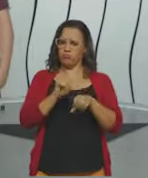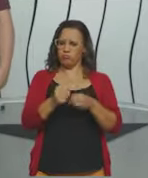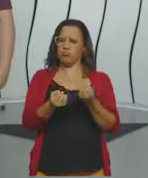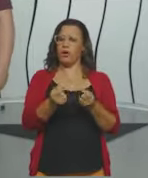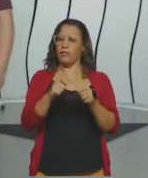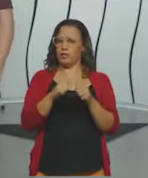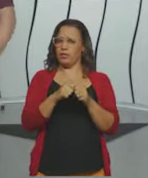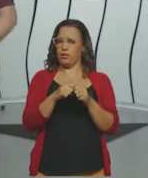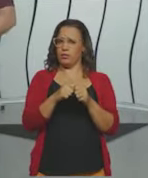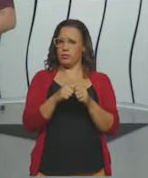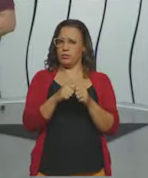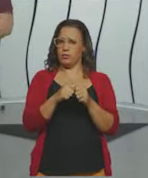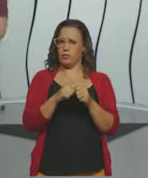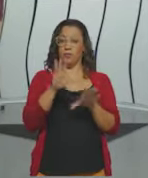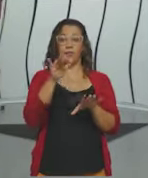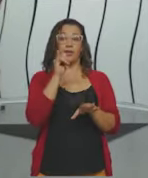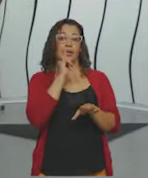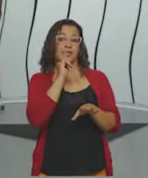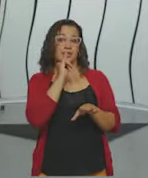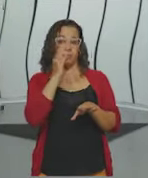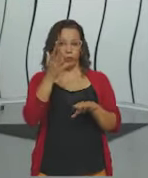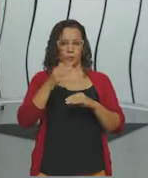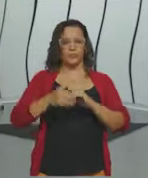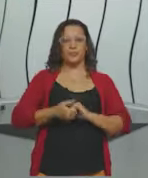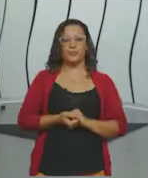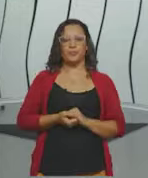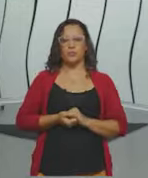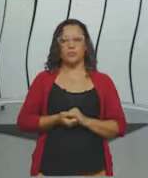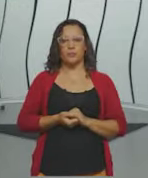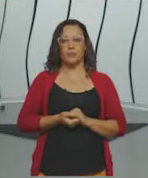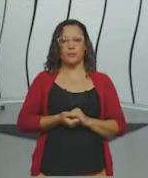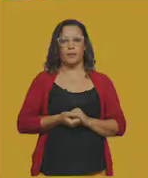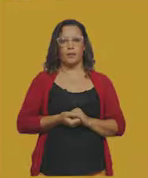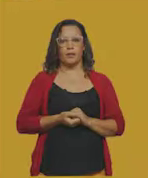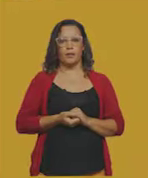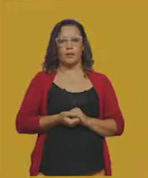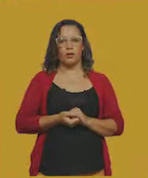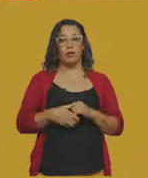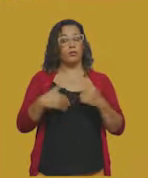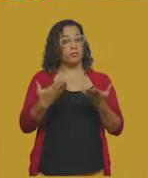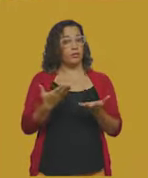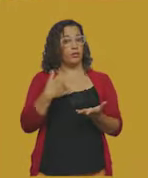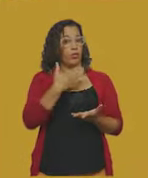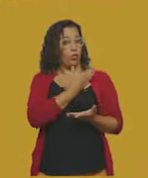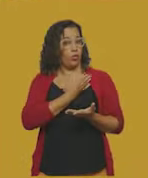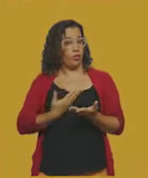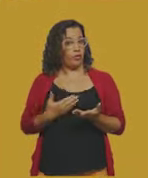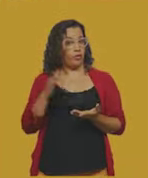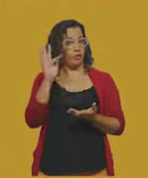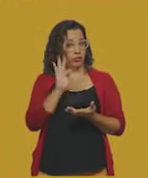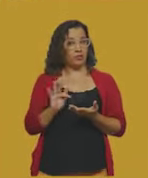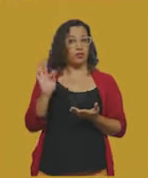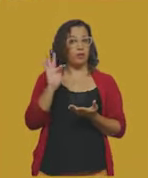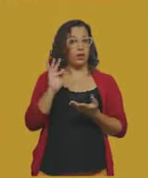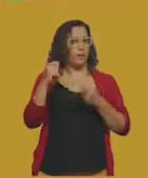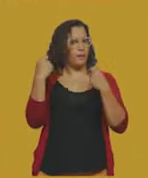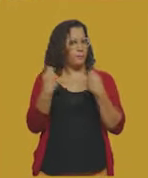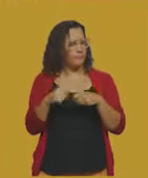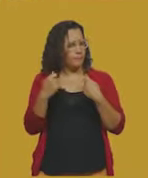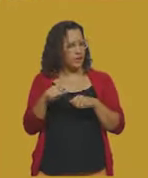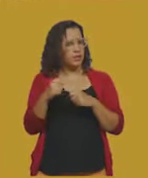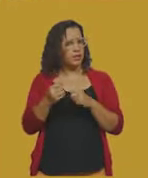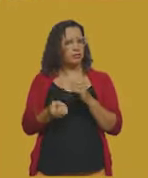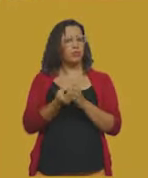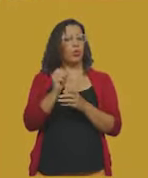você propôs. Exemplo, mesmo exemplo, olha. Portanto, o governo federal deve criar